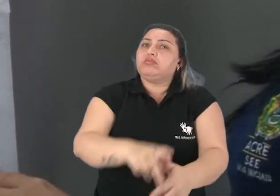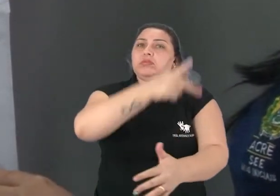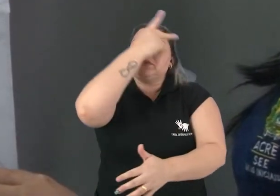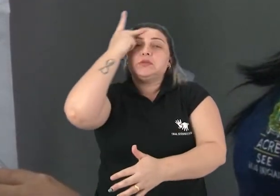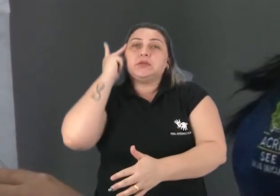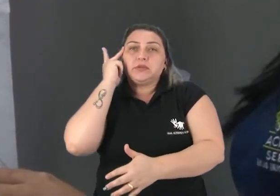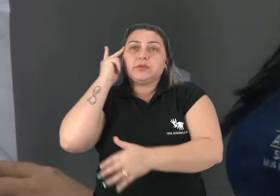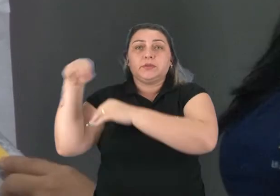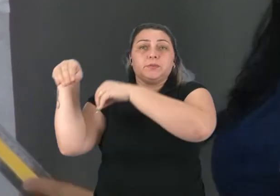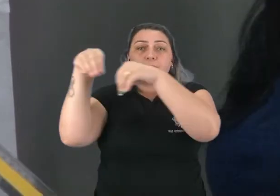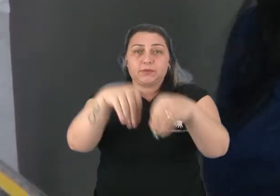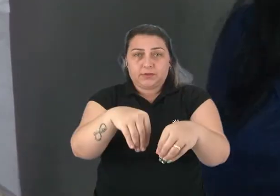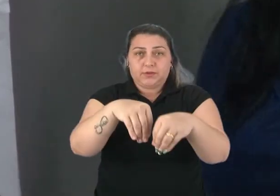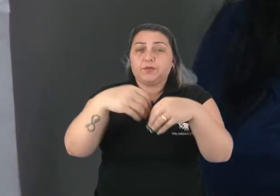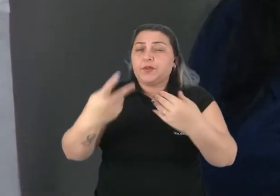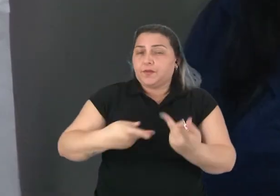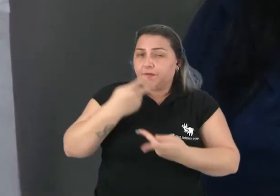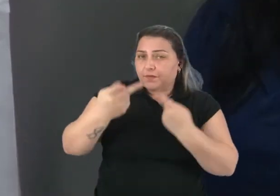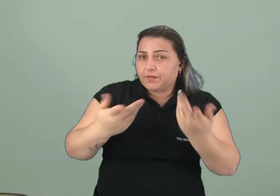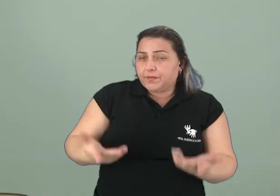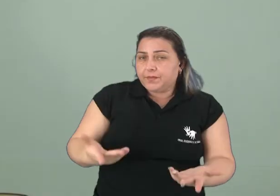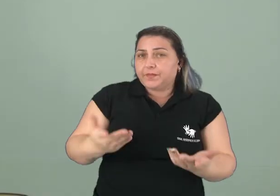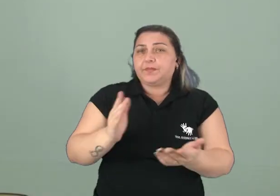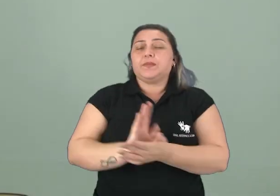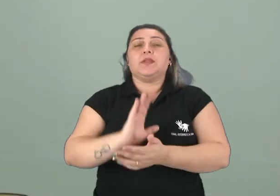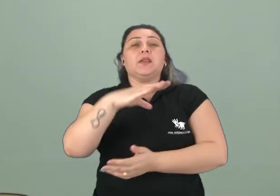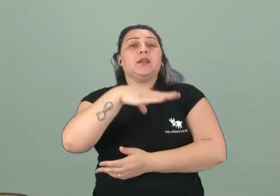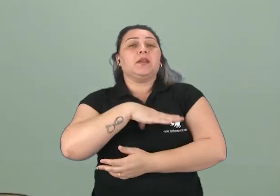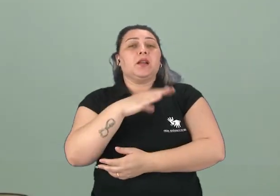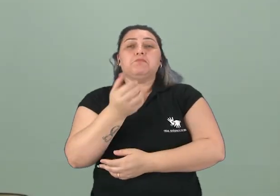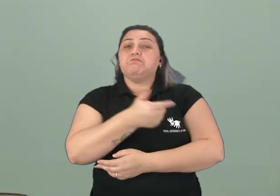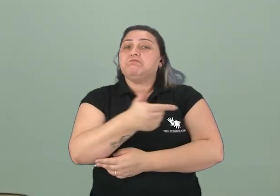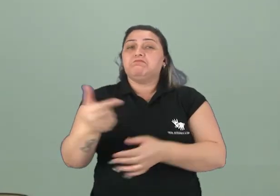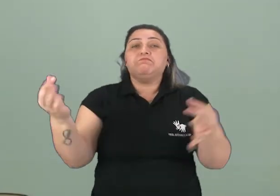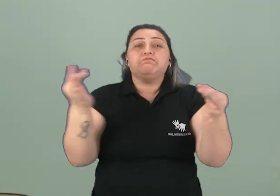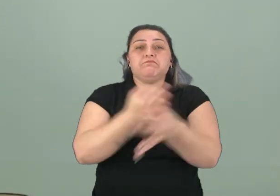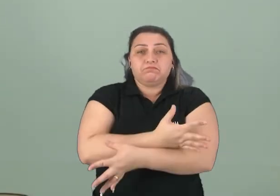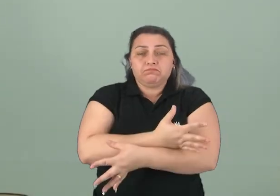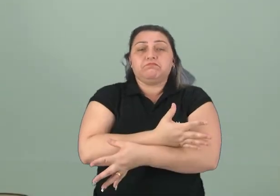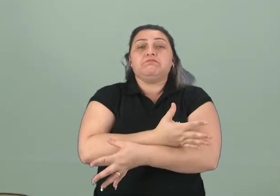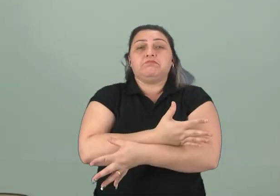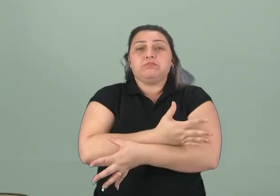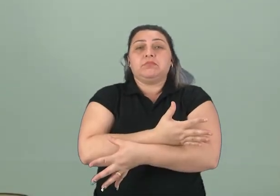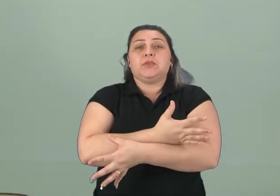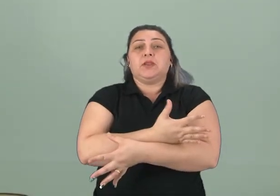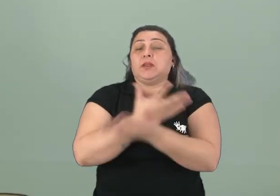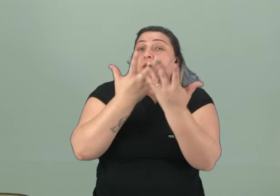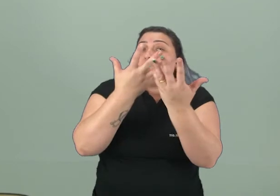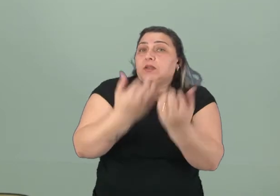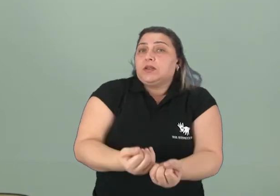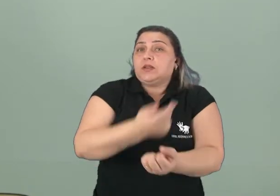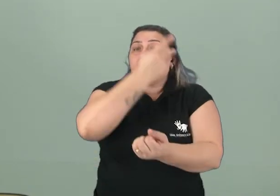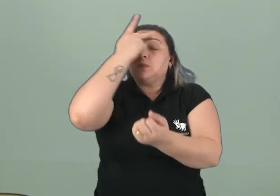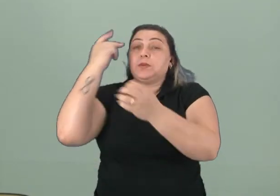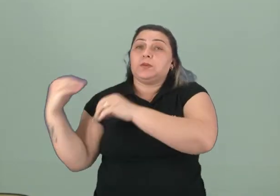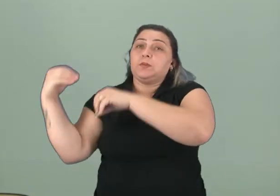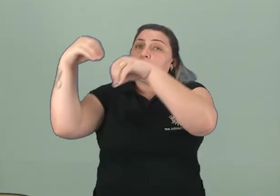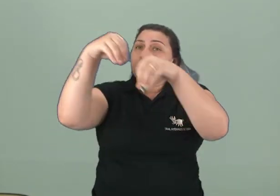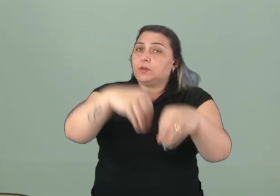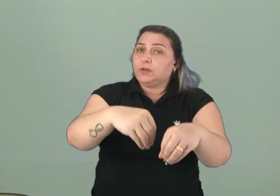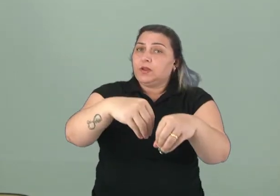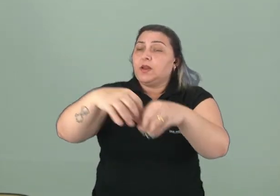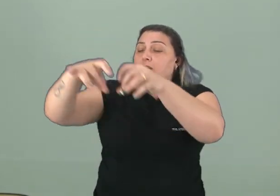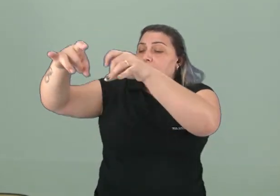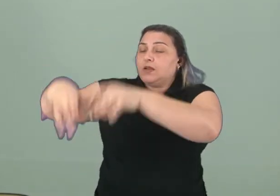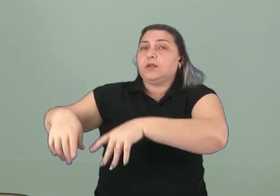grande de pessoas. Não foi isso que nós falamos, né? As cidades não estavam preparadas para receber essa grande quantidade de pessoas que estavam saindo da